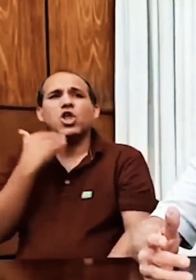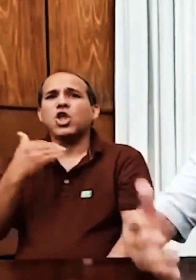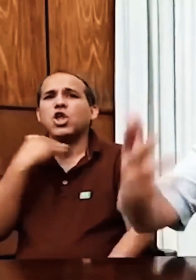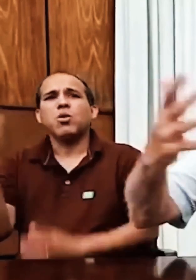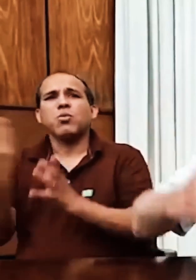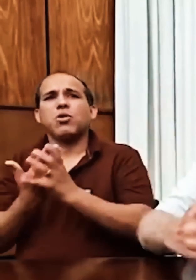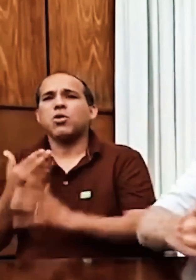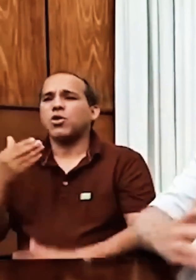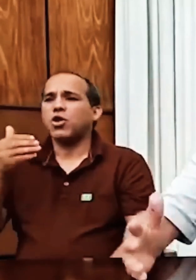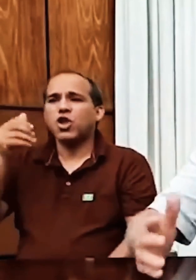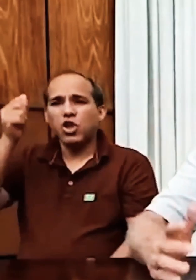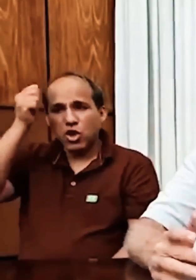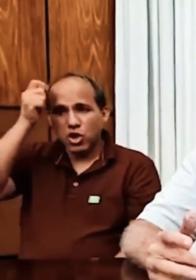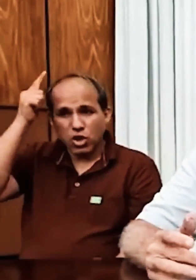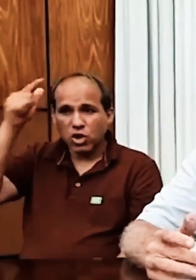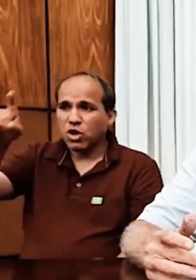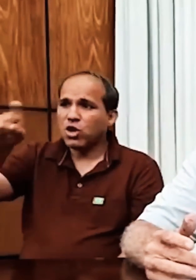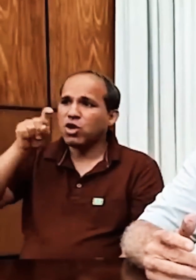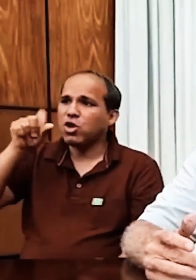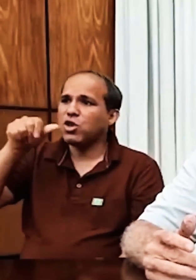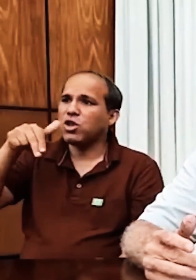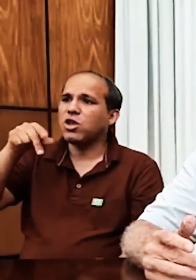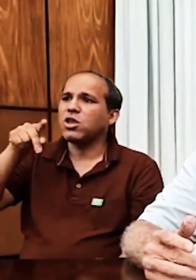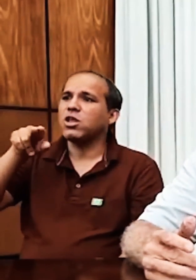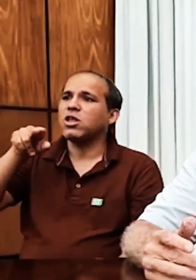diz, o Xandão vai me julgar.